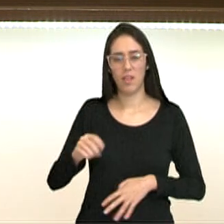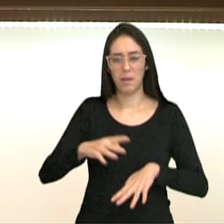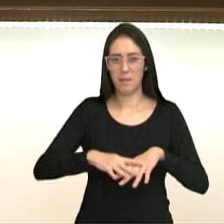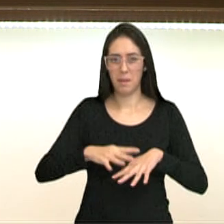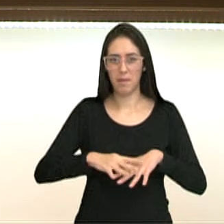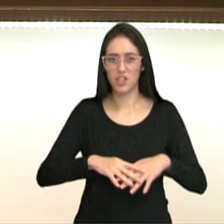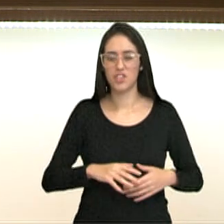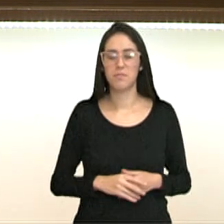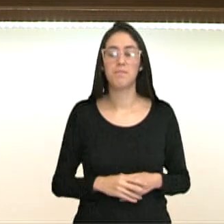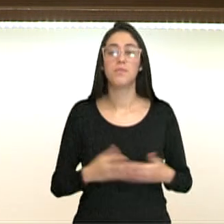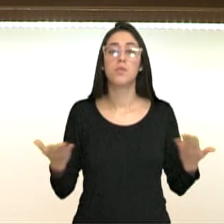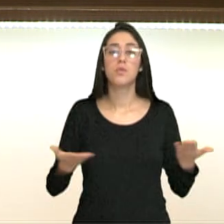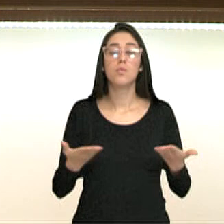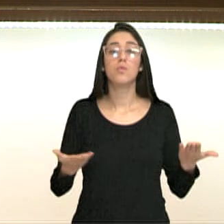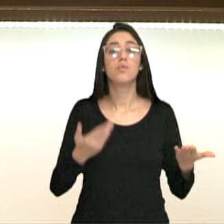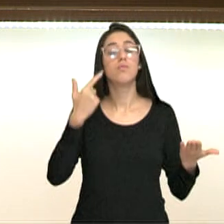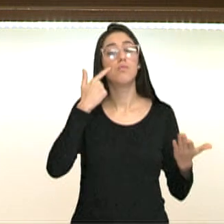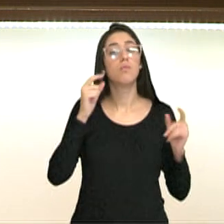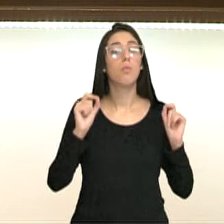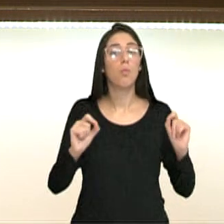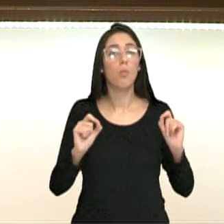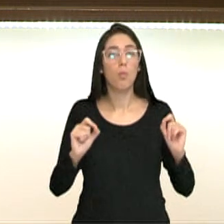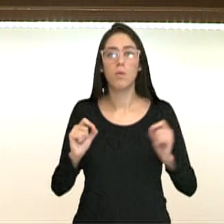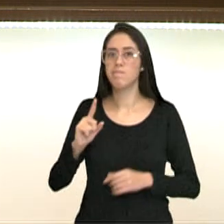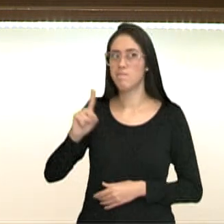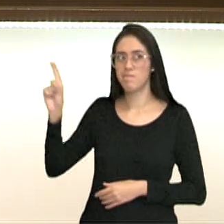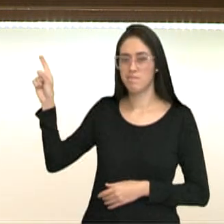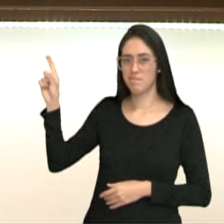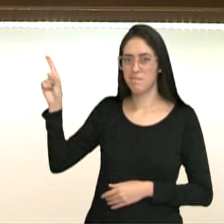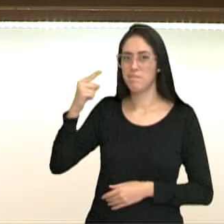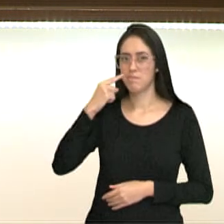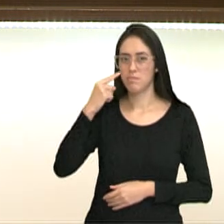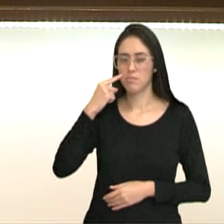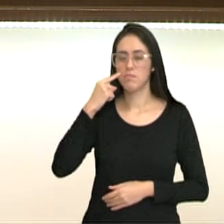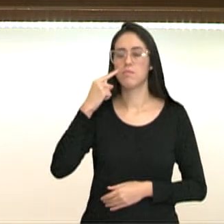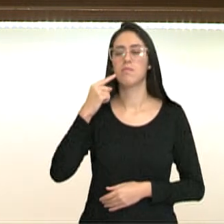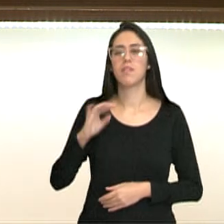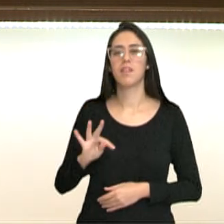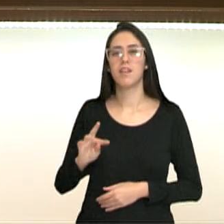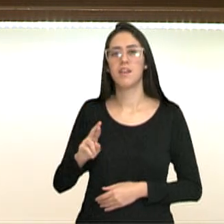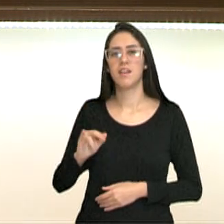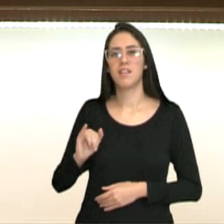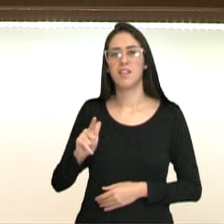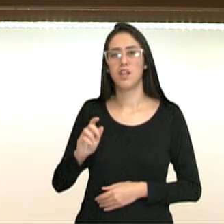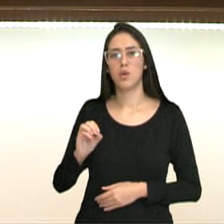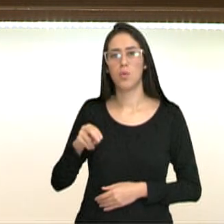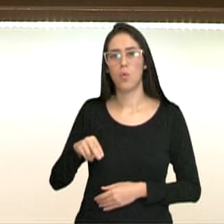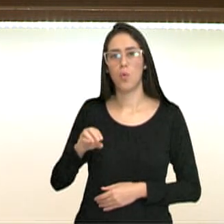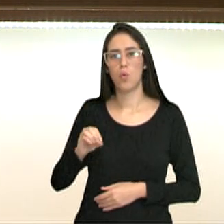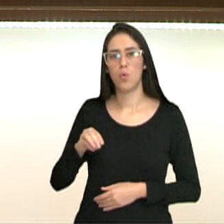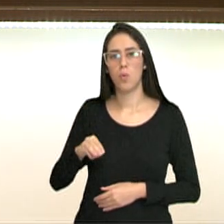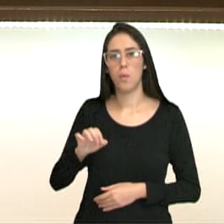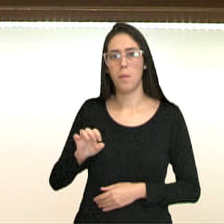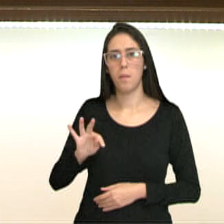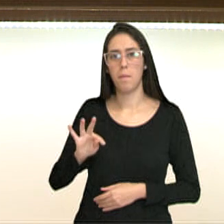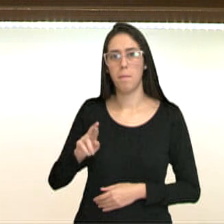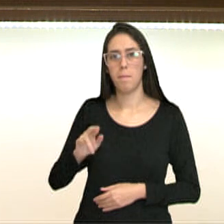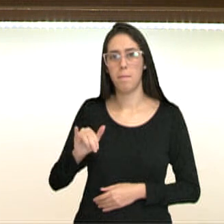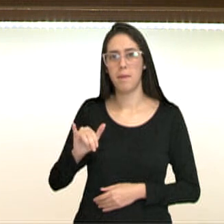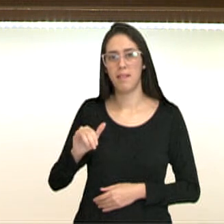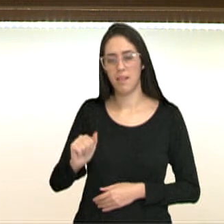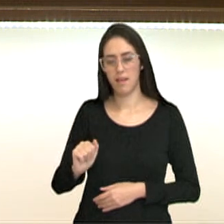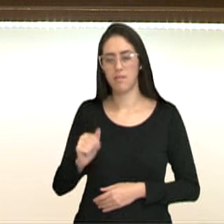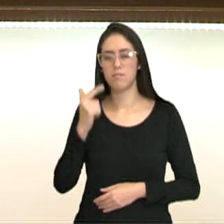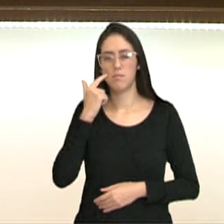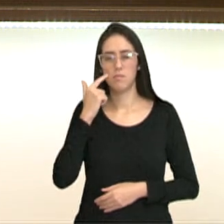e hoje nós vamos ver funções trigonométricas, dentre o seno, o cosseno e a tangente.